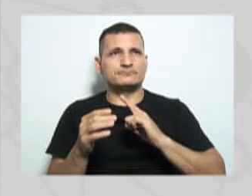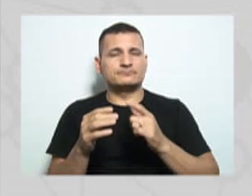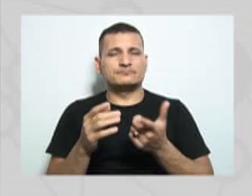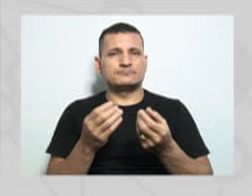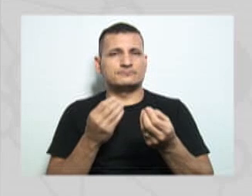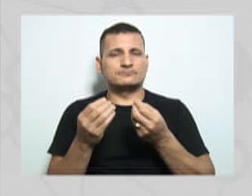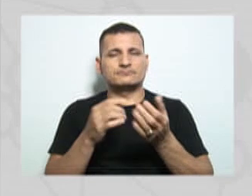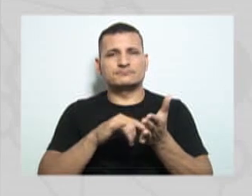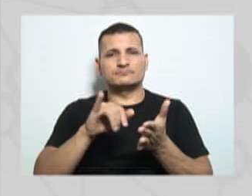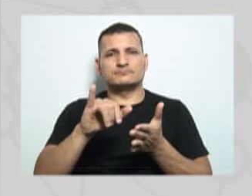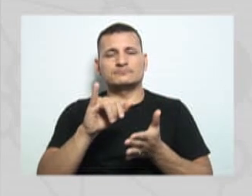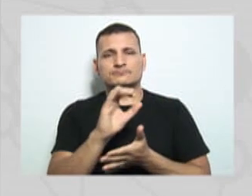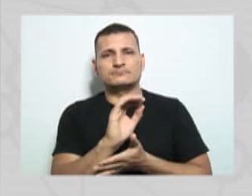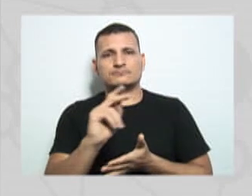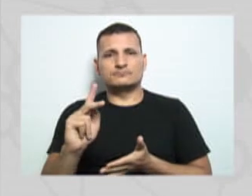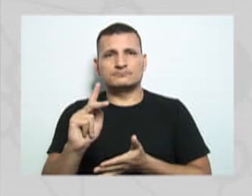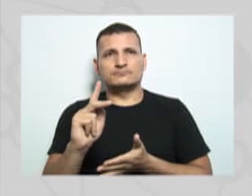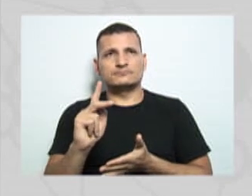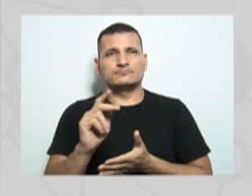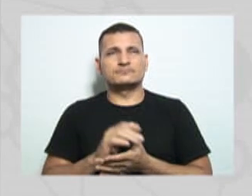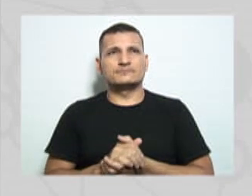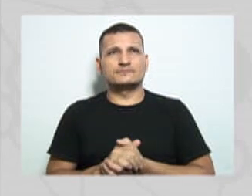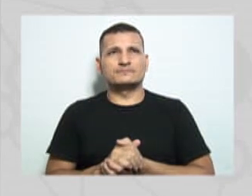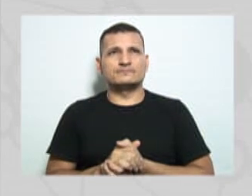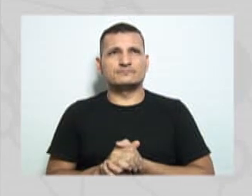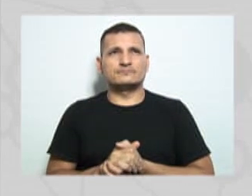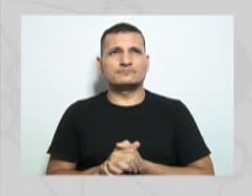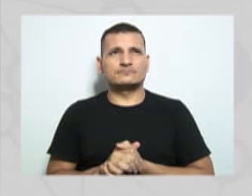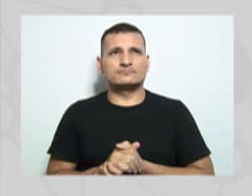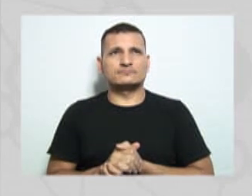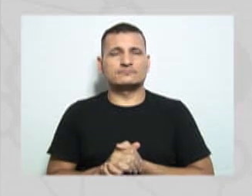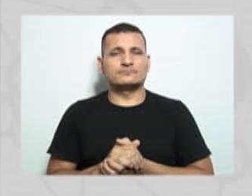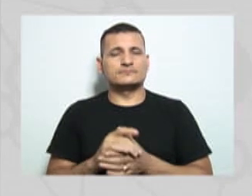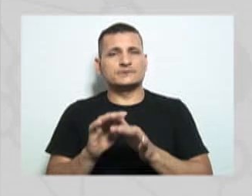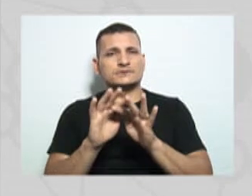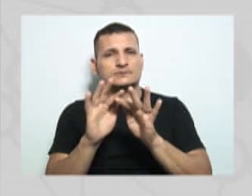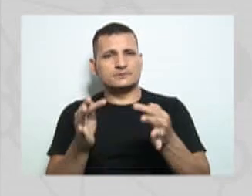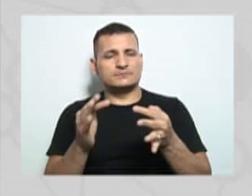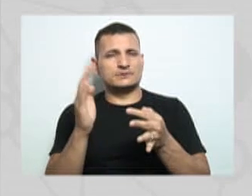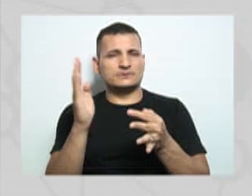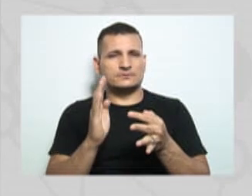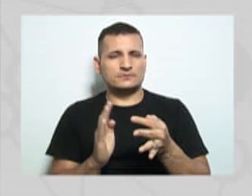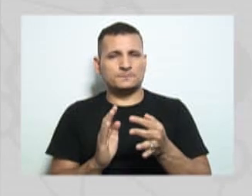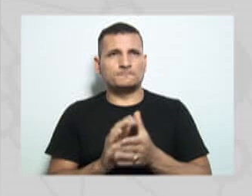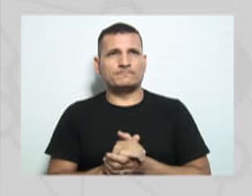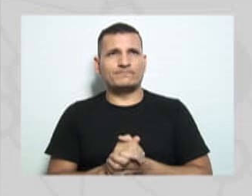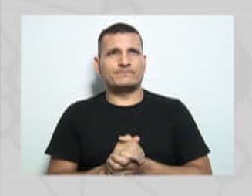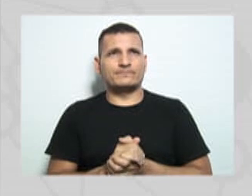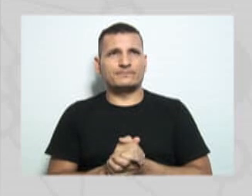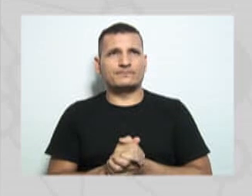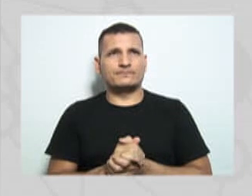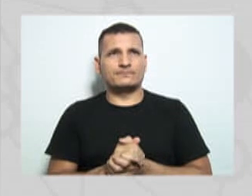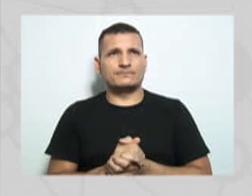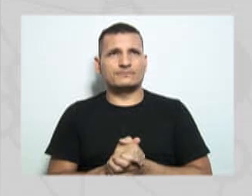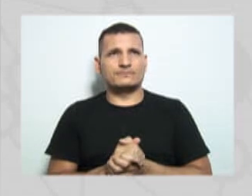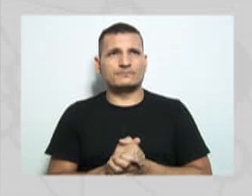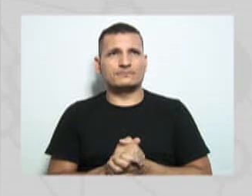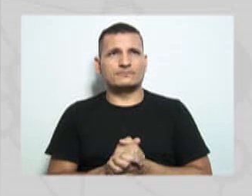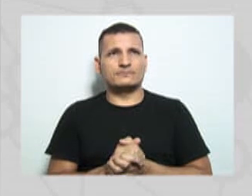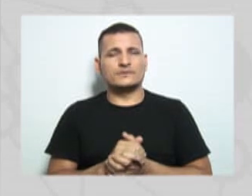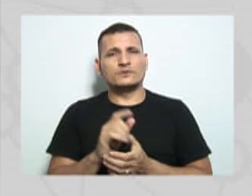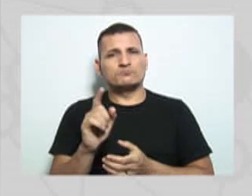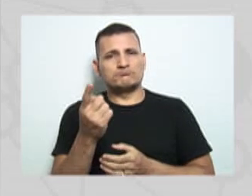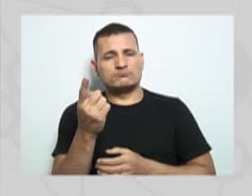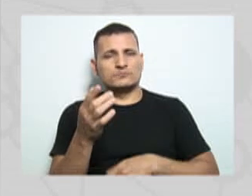tributação das cooperativas. Regime de tributação, nós temos o Simples Nacional. Sua particularidade é o quê? Uma única guia,